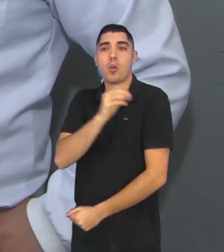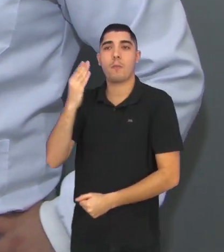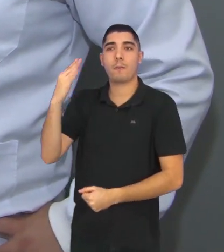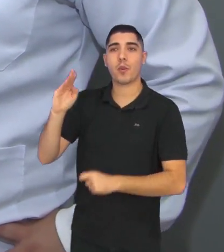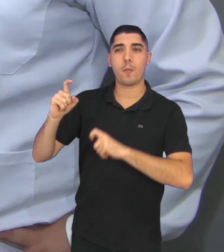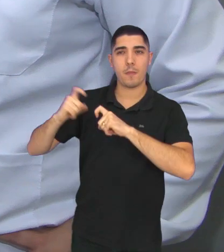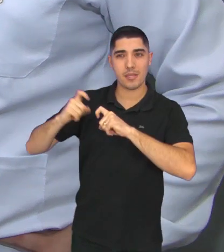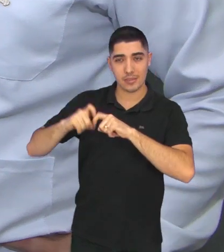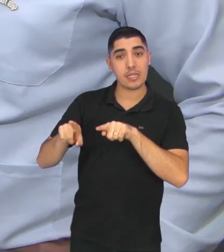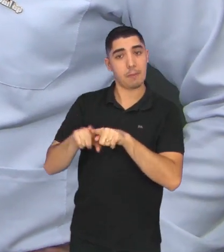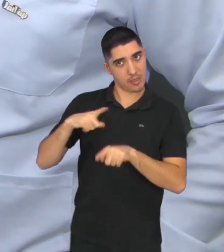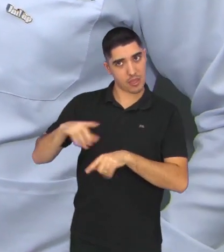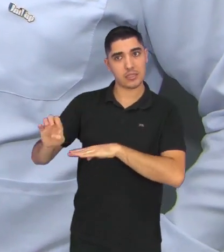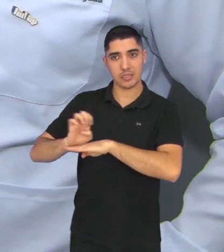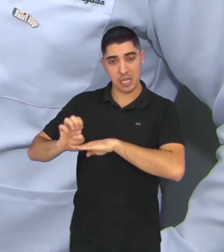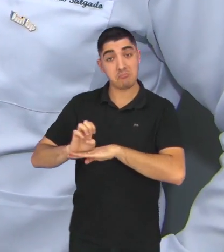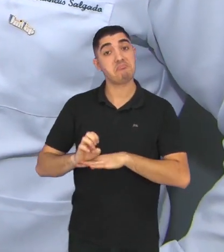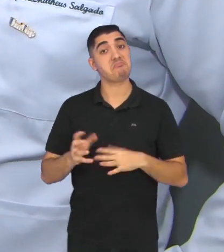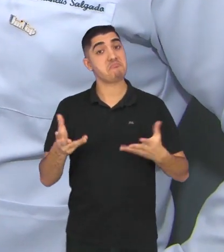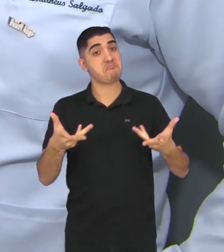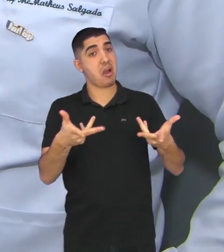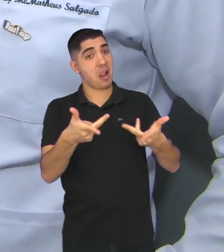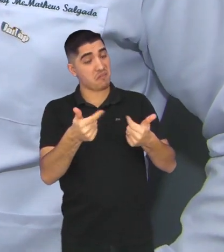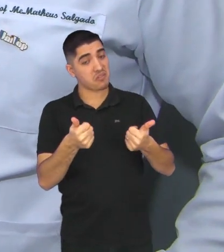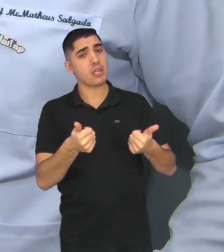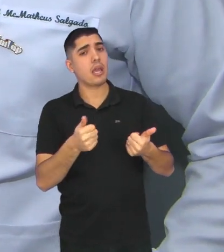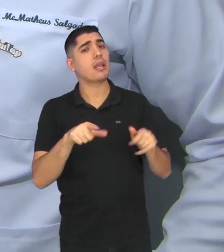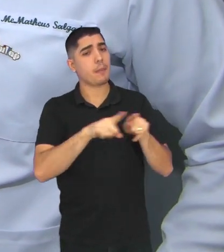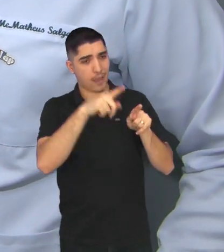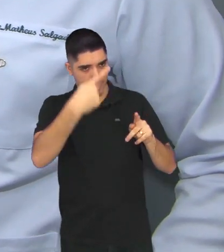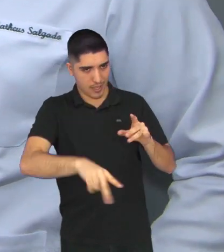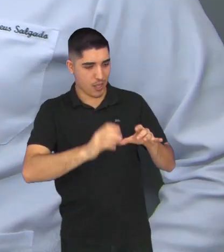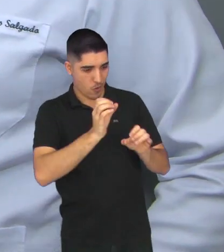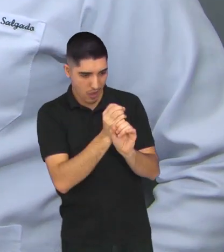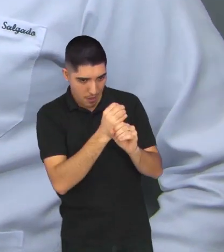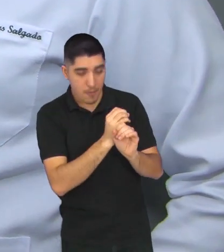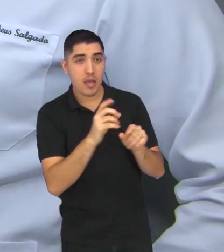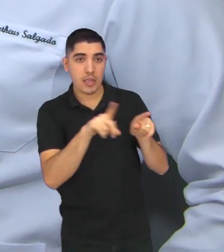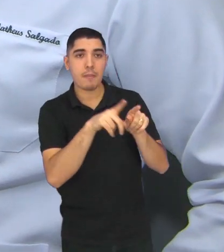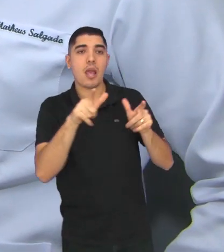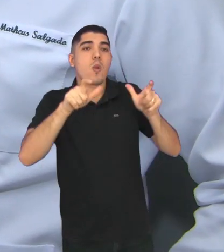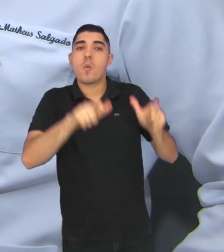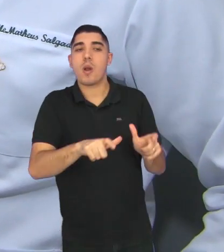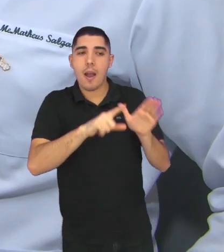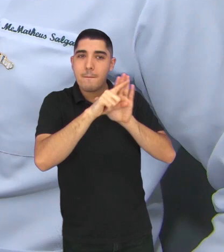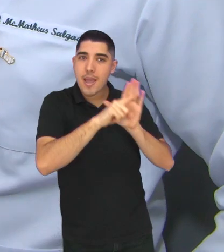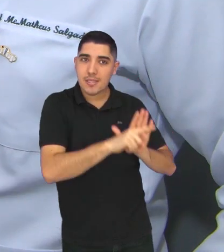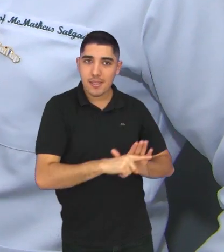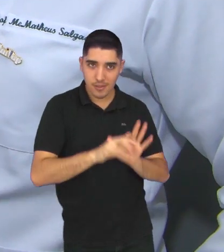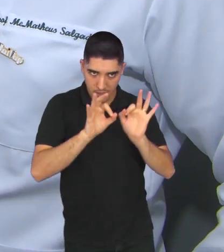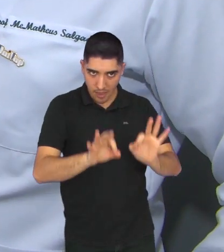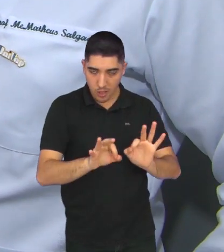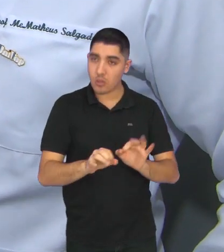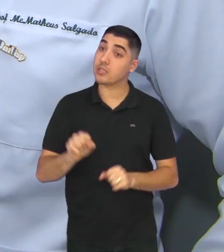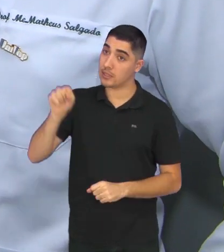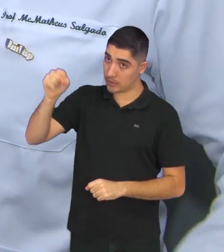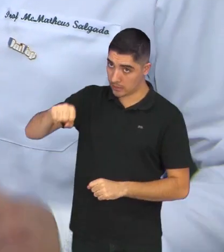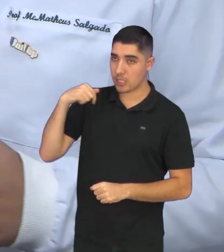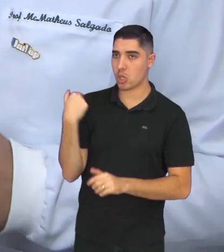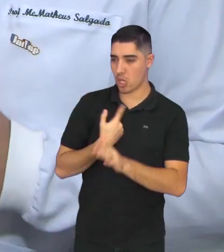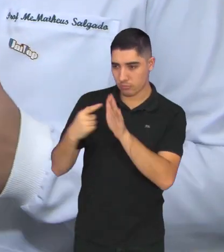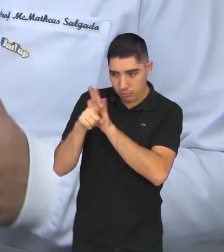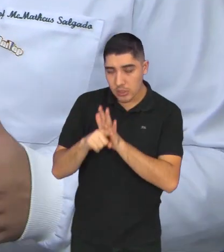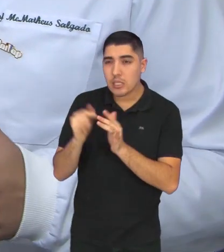de Biomedicina também fazendo estágio aqui. Que maravilha! Então a gente pode falar que além do laboratório, ele é um centro de pesquisas. Exato.